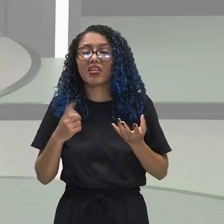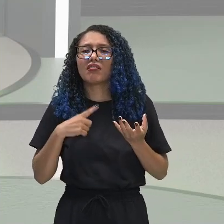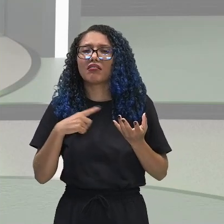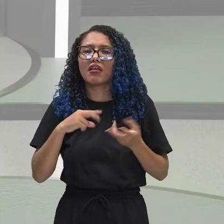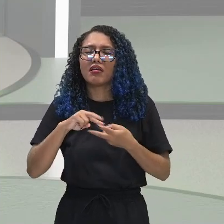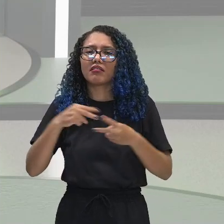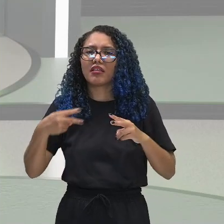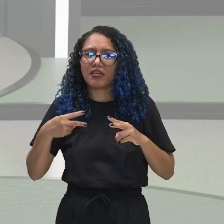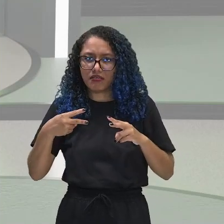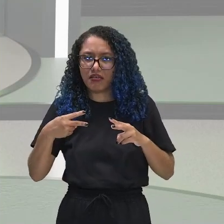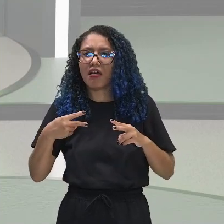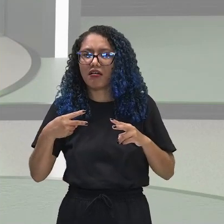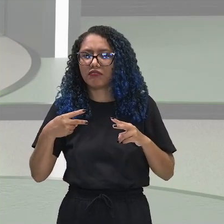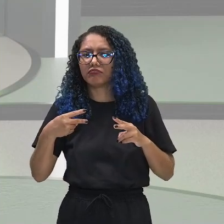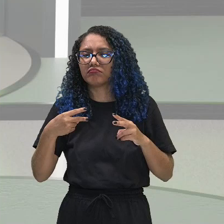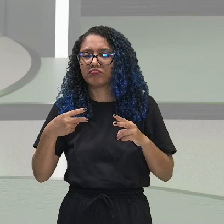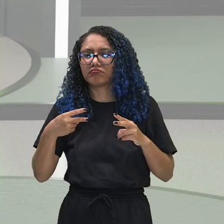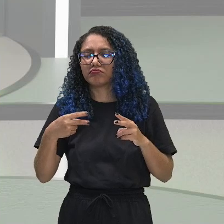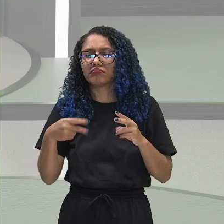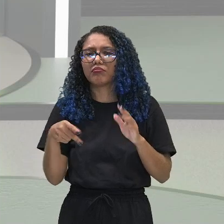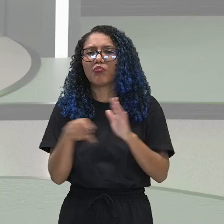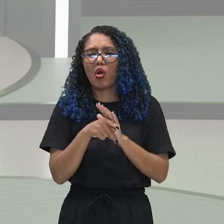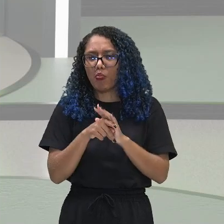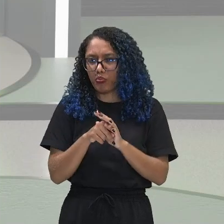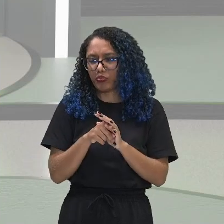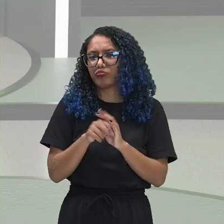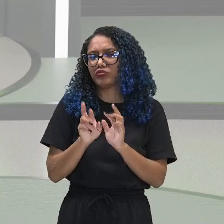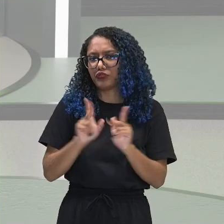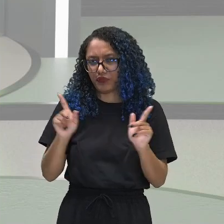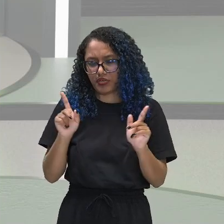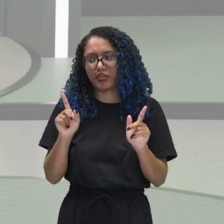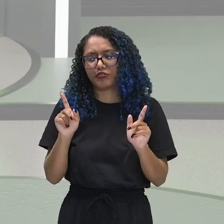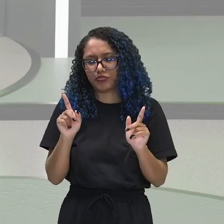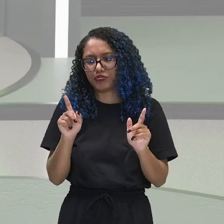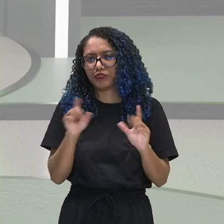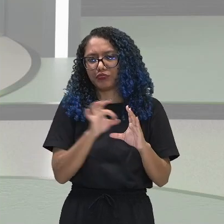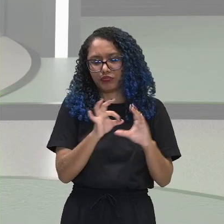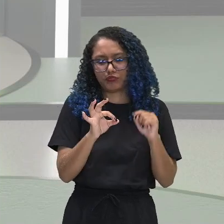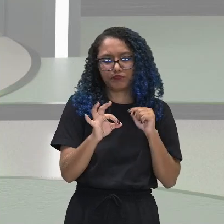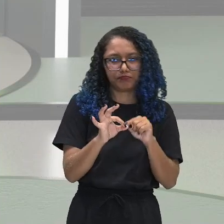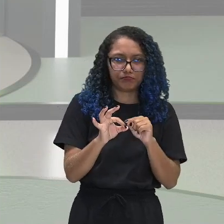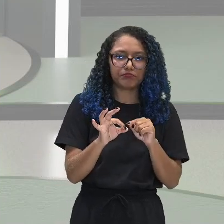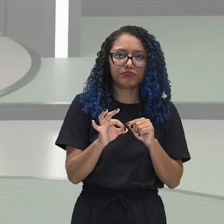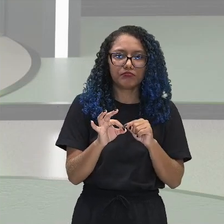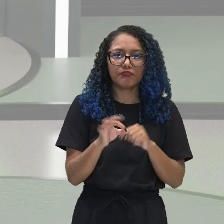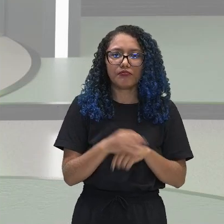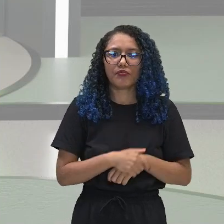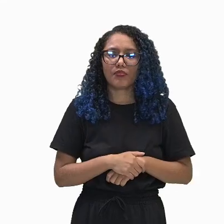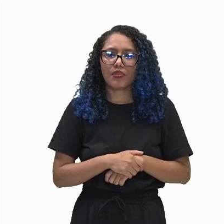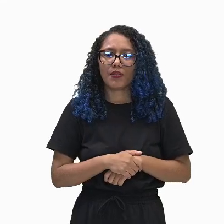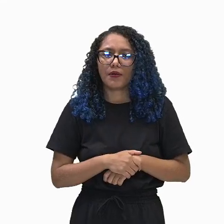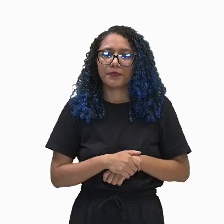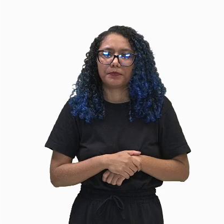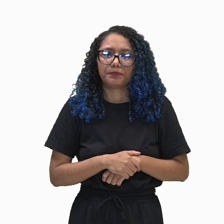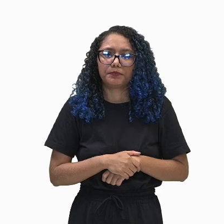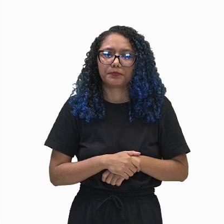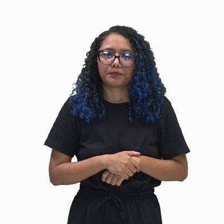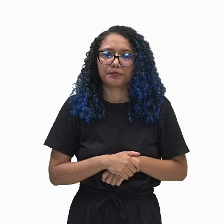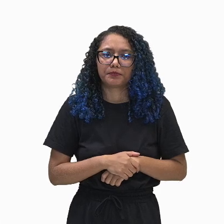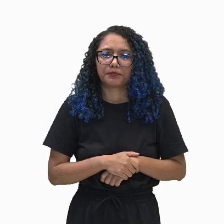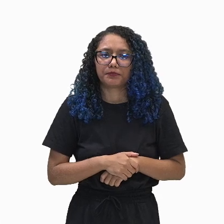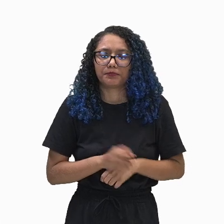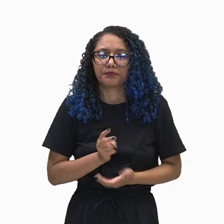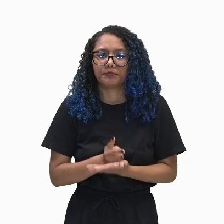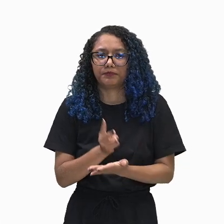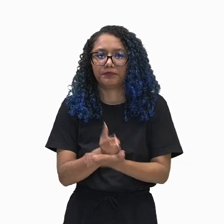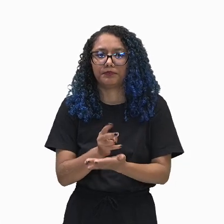uma característica genética diferenciada do núcleo dessa célula de onde eles estão contidos. Dando continuidade